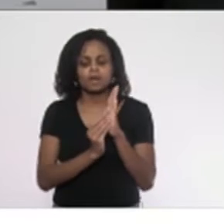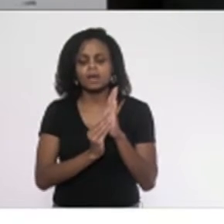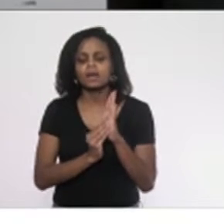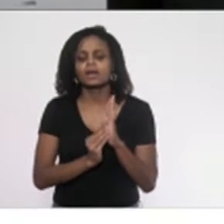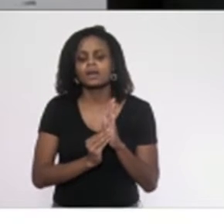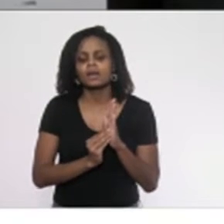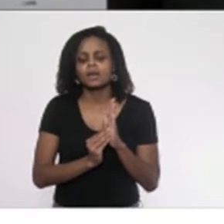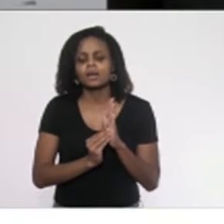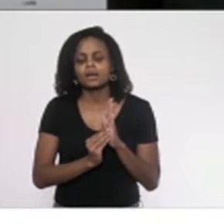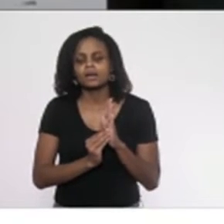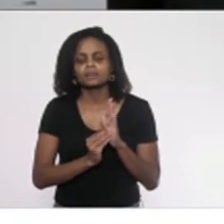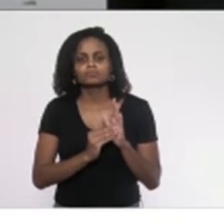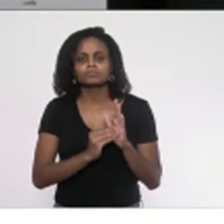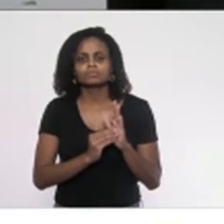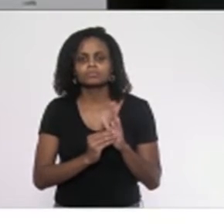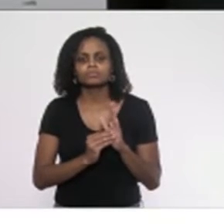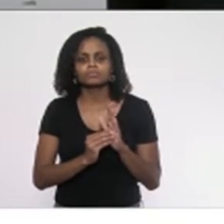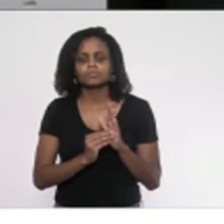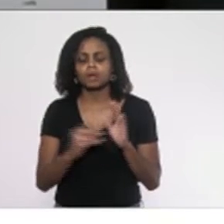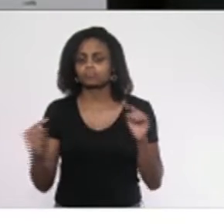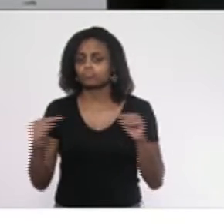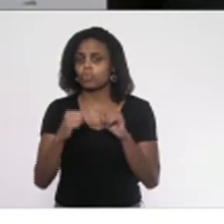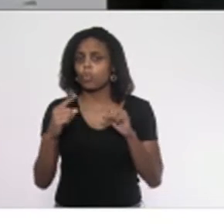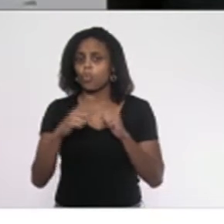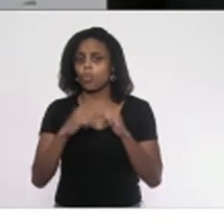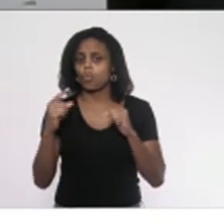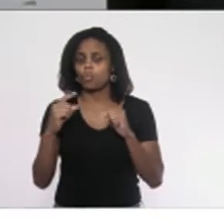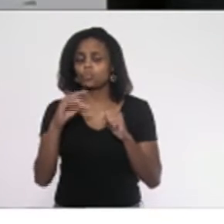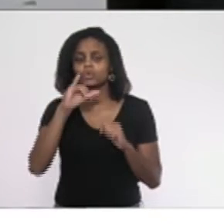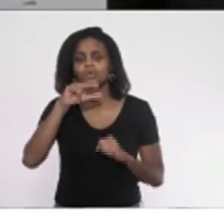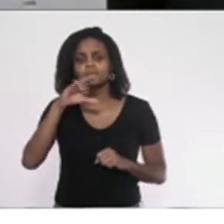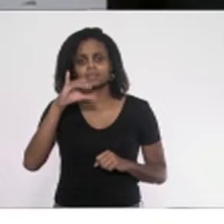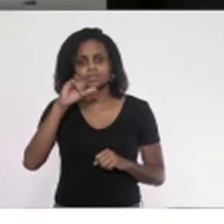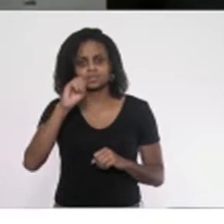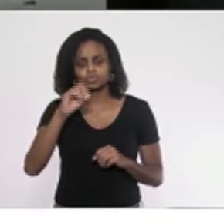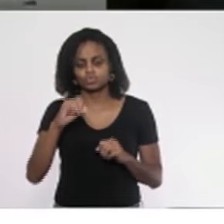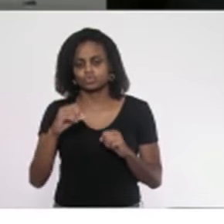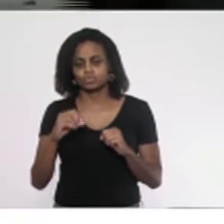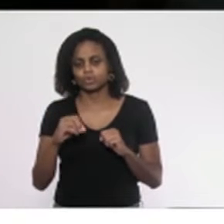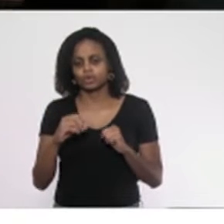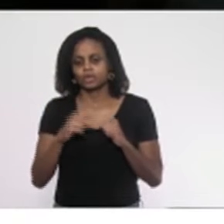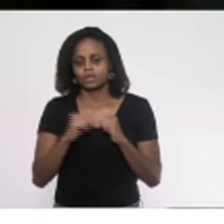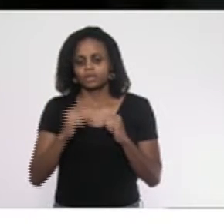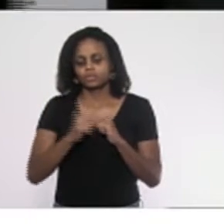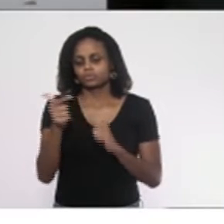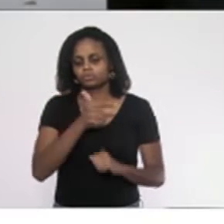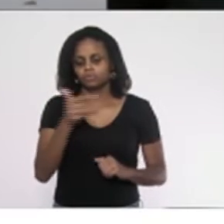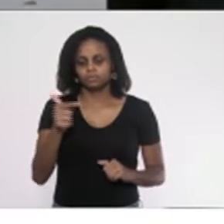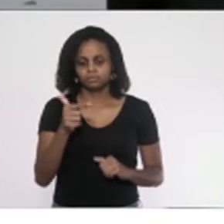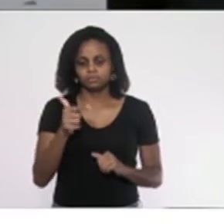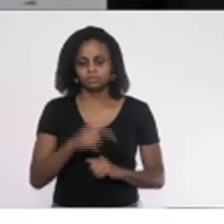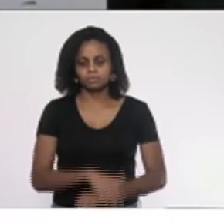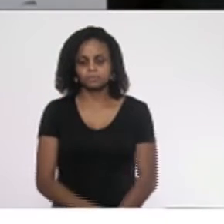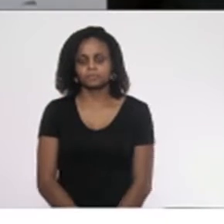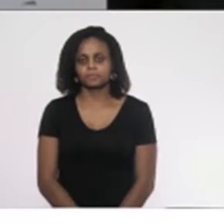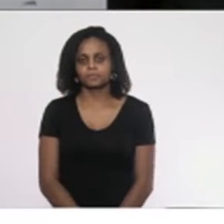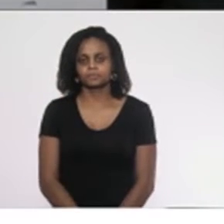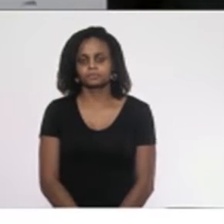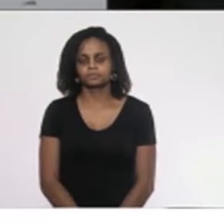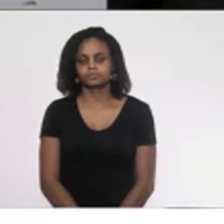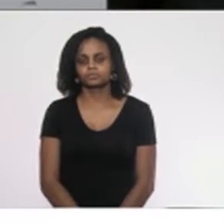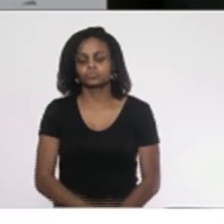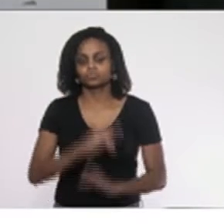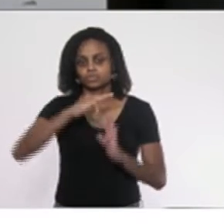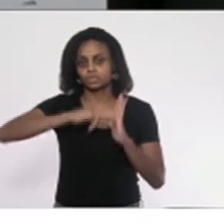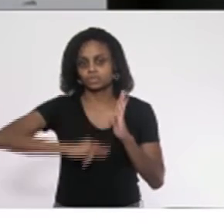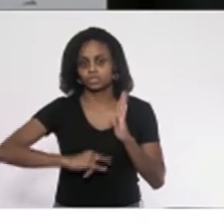onde couber, esse inciso, né, ao parágrafo 3º do artigo 22º. Lista dos